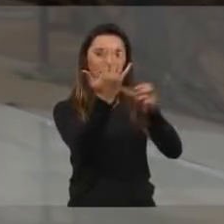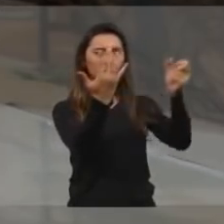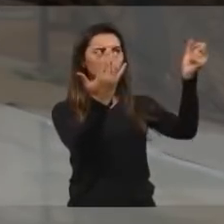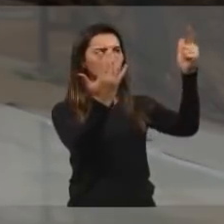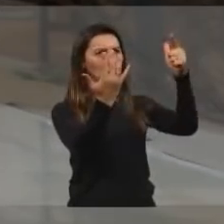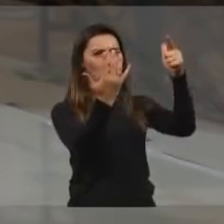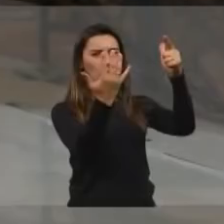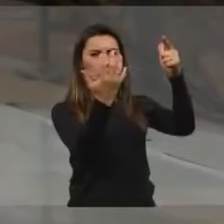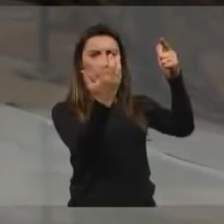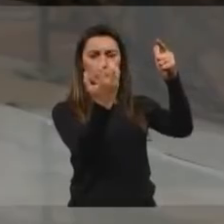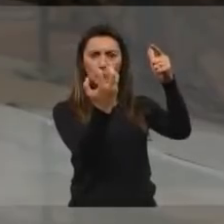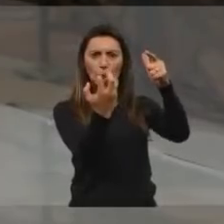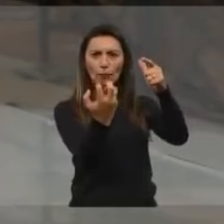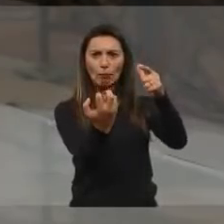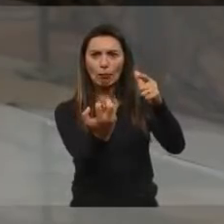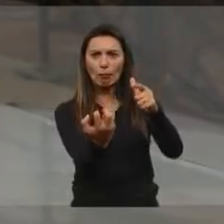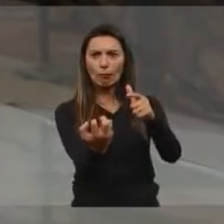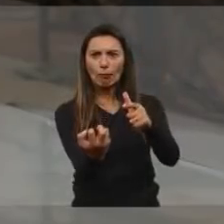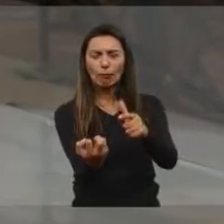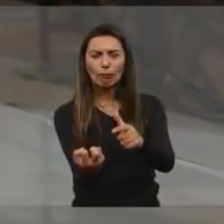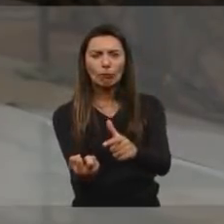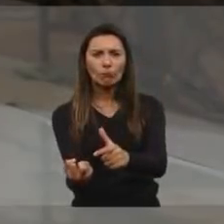não tem raiz